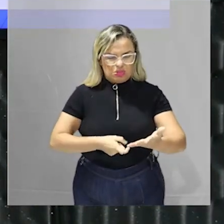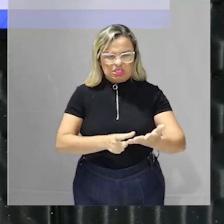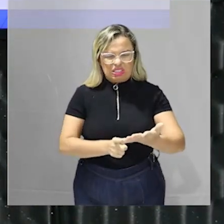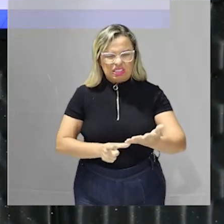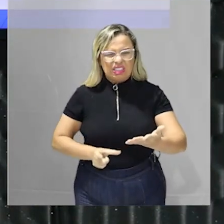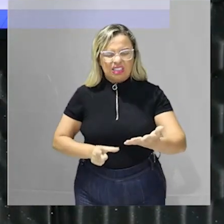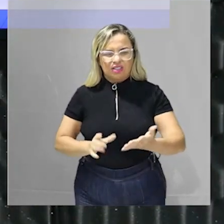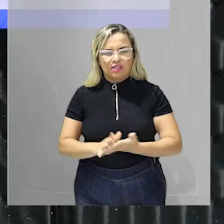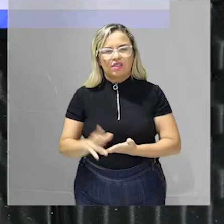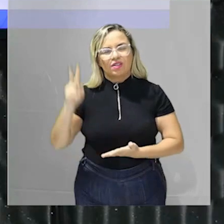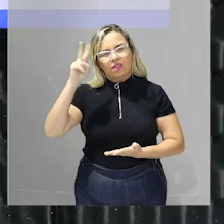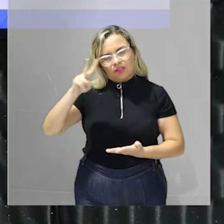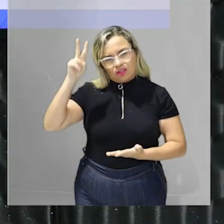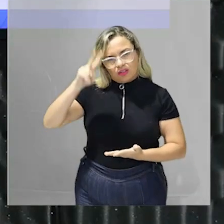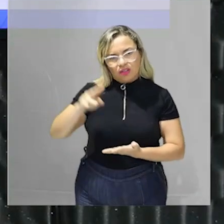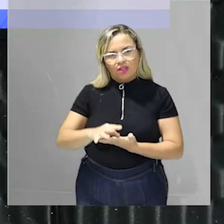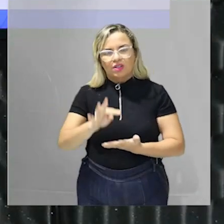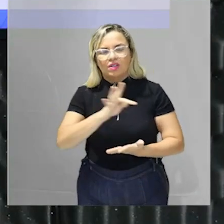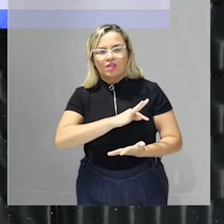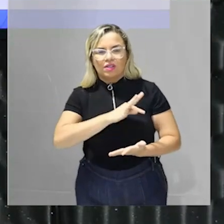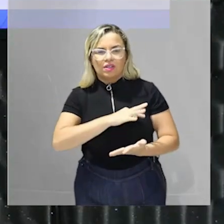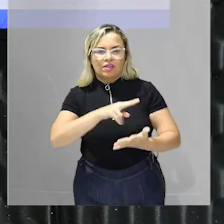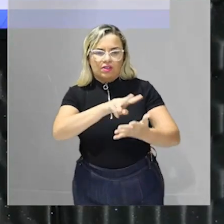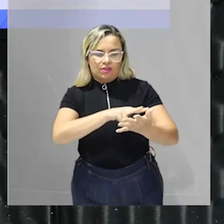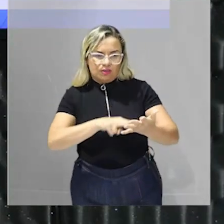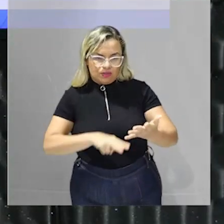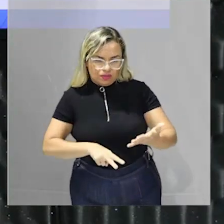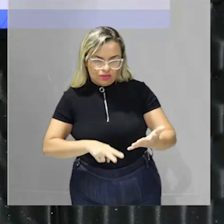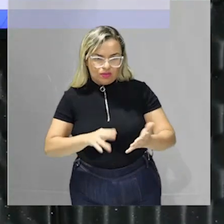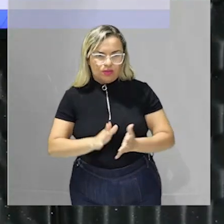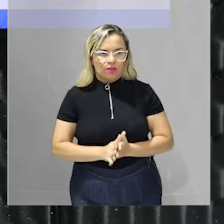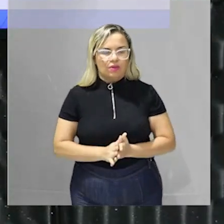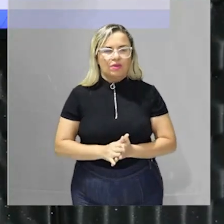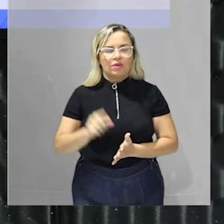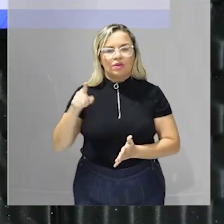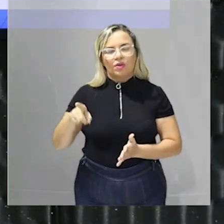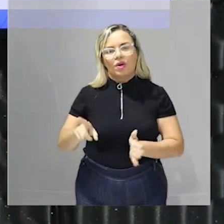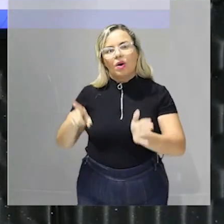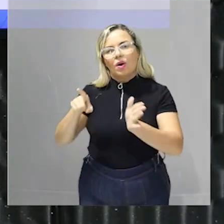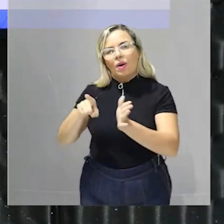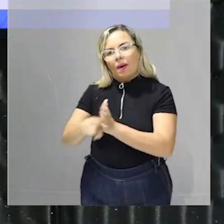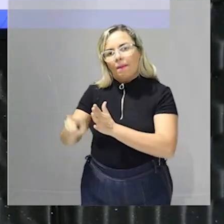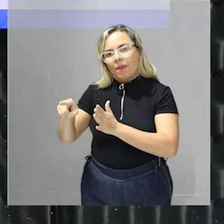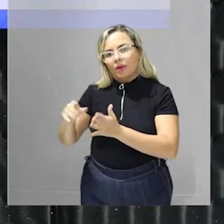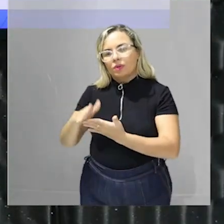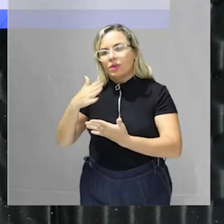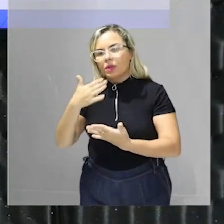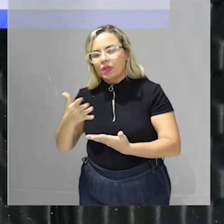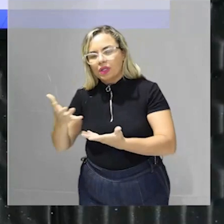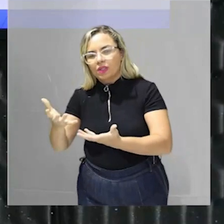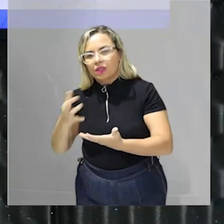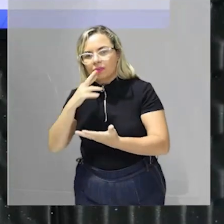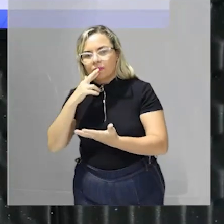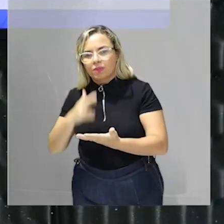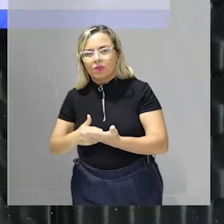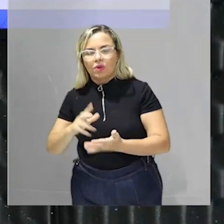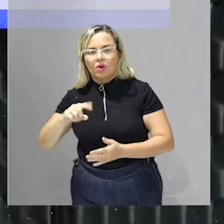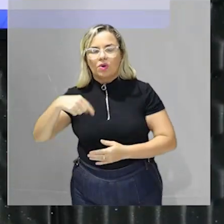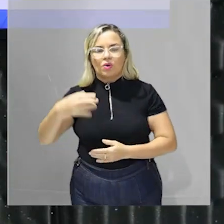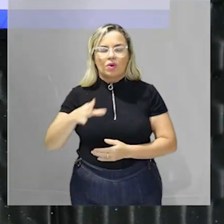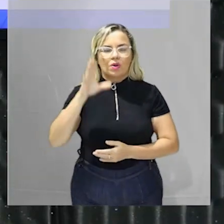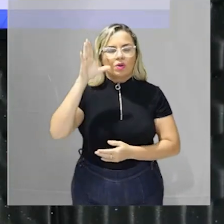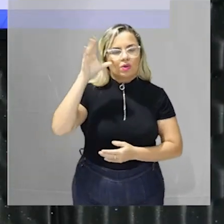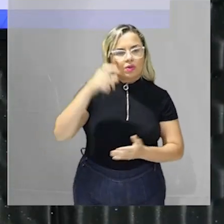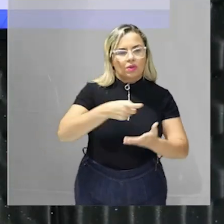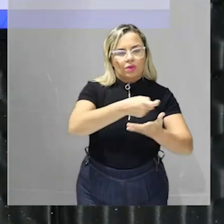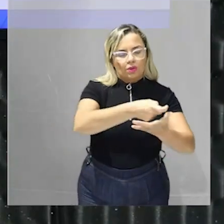extenso. Lembra a nossa aula de técnica de leitura? Nós vamos lá na questão para saber o que está pedindo. Uma outra curiosidade sobre esse